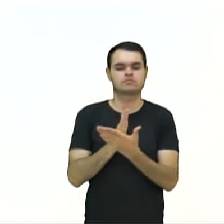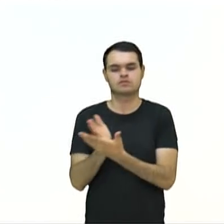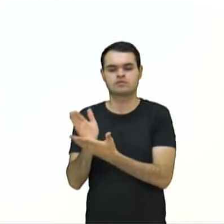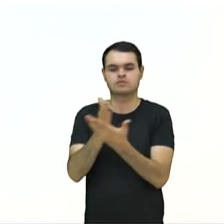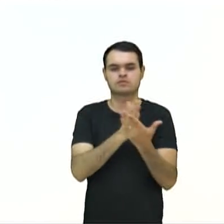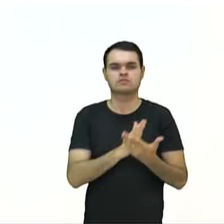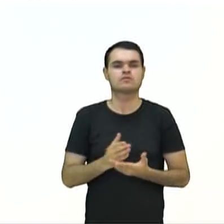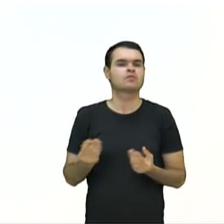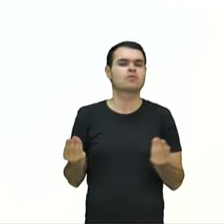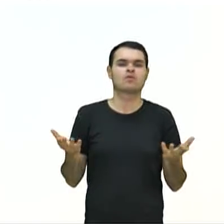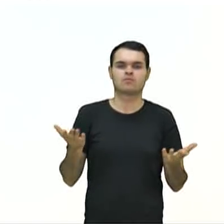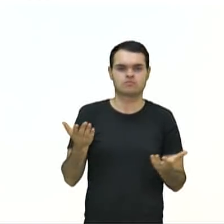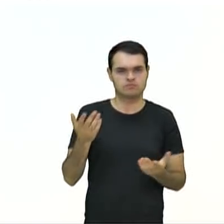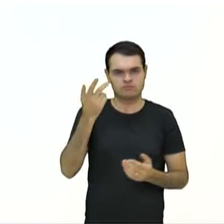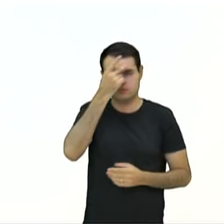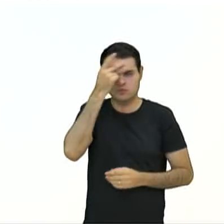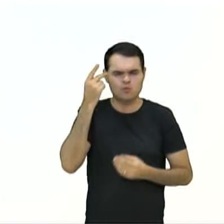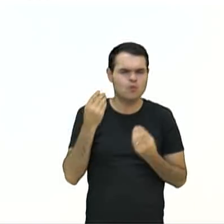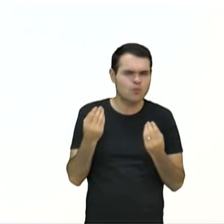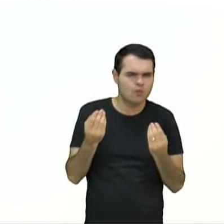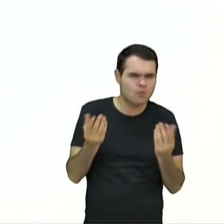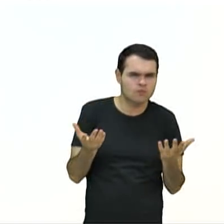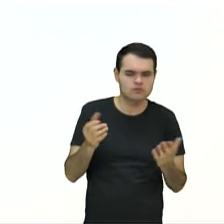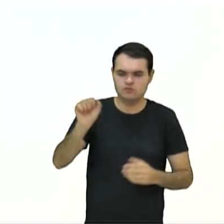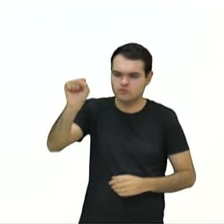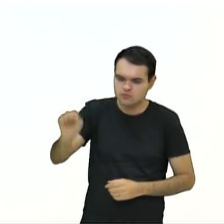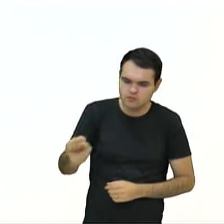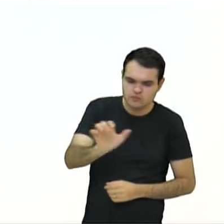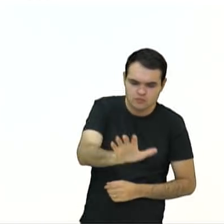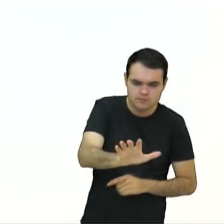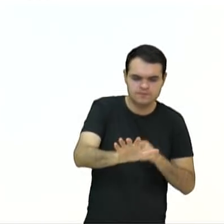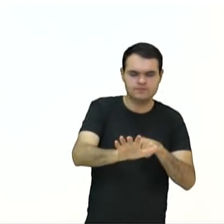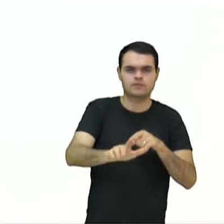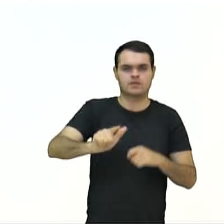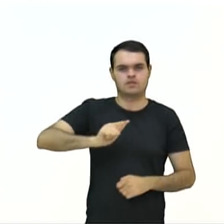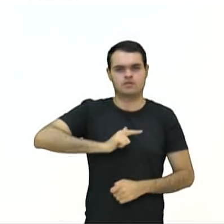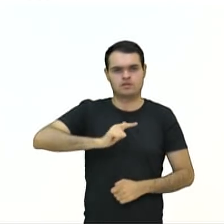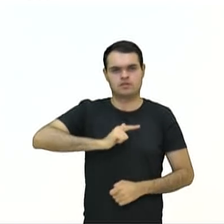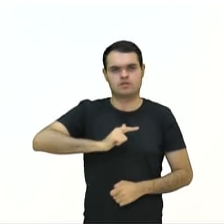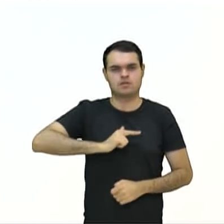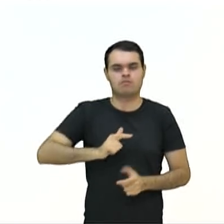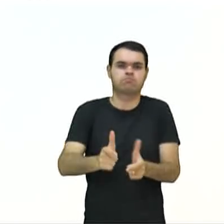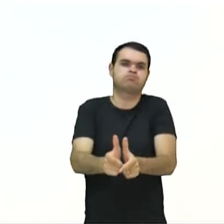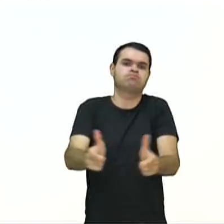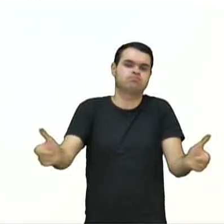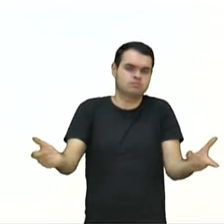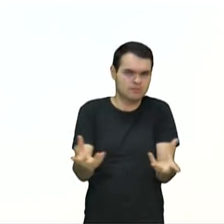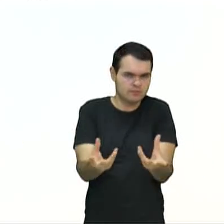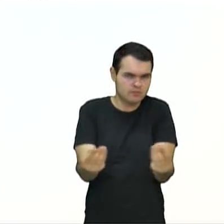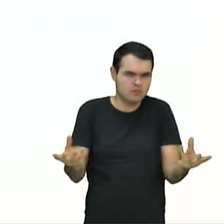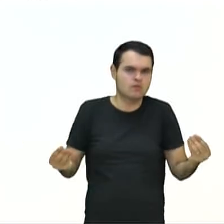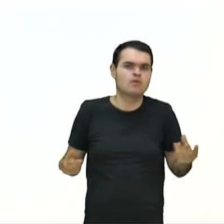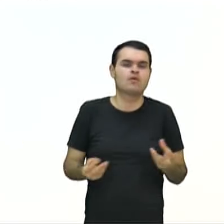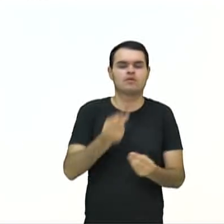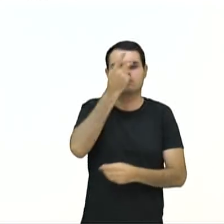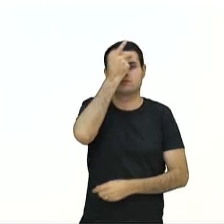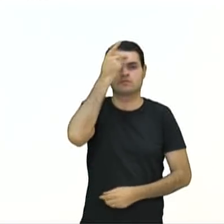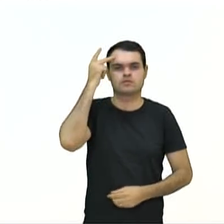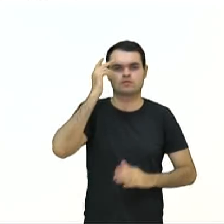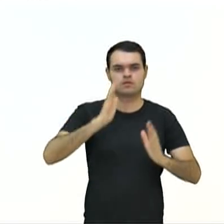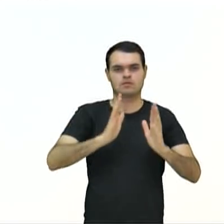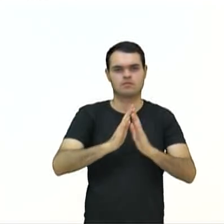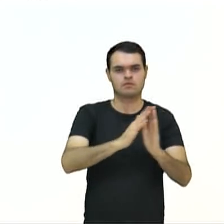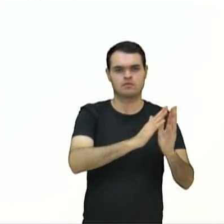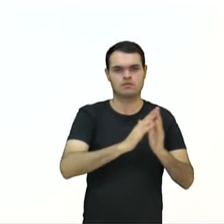em todas essas características de ocupação, como é que ela fica no Sudeste? Nós vamos ter ali uma grande concentração de população